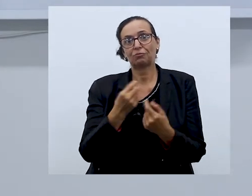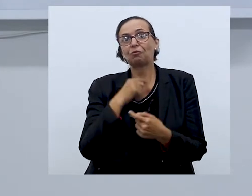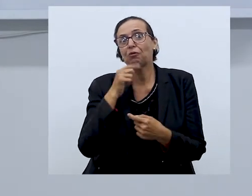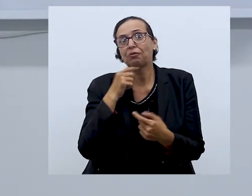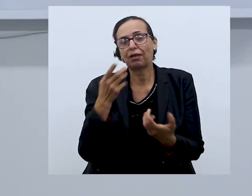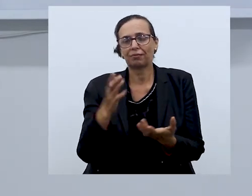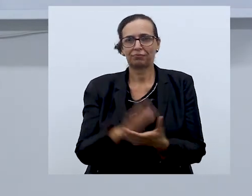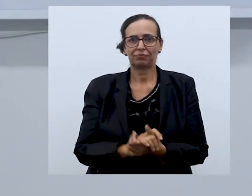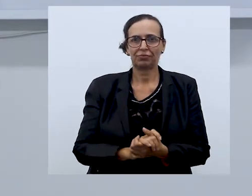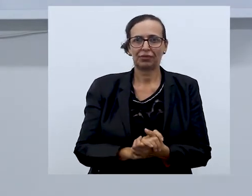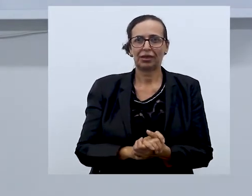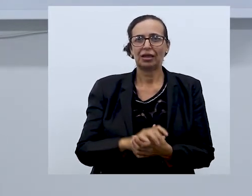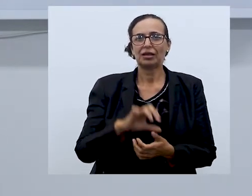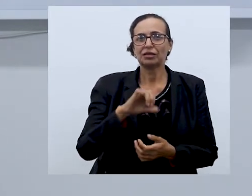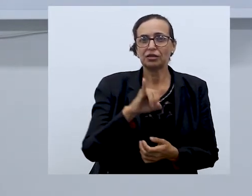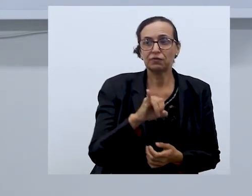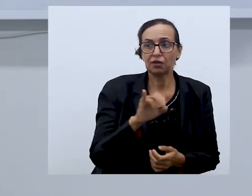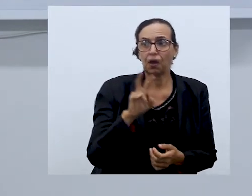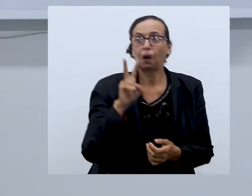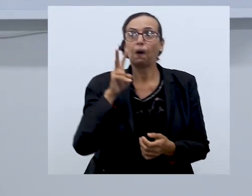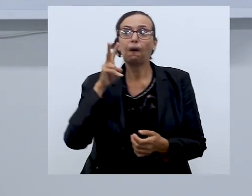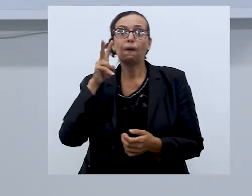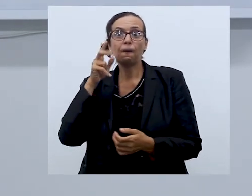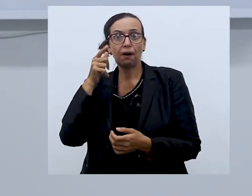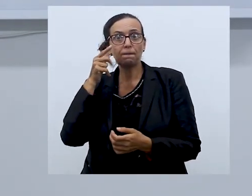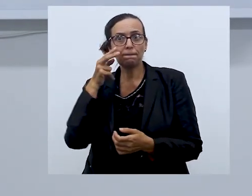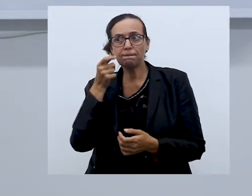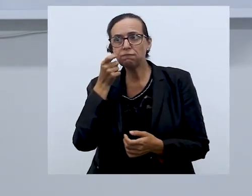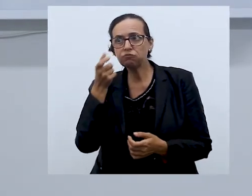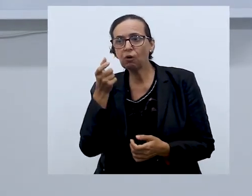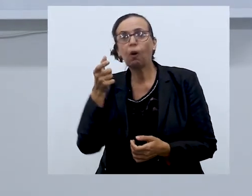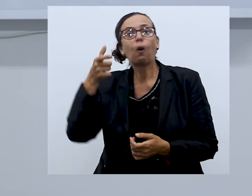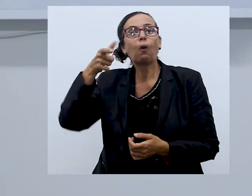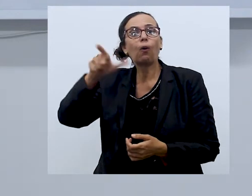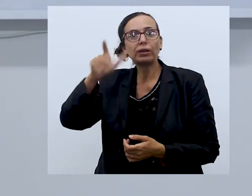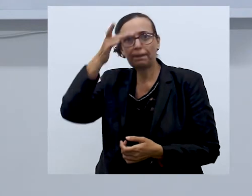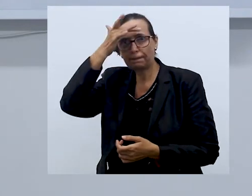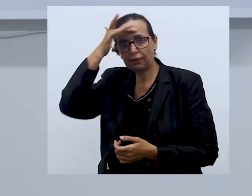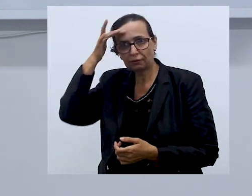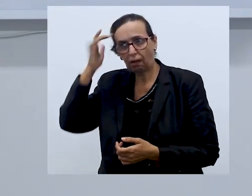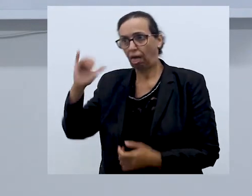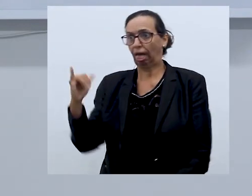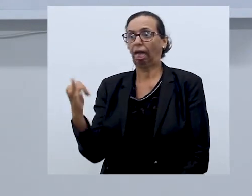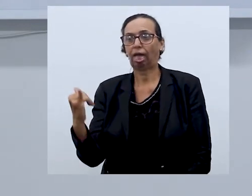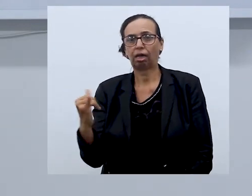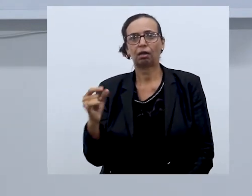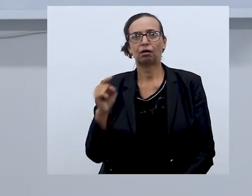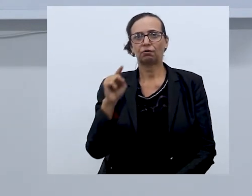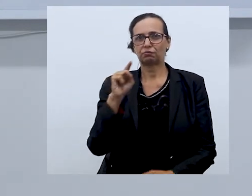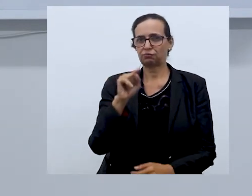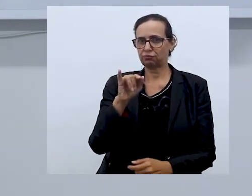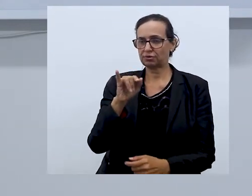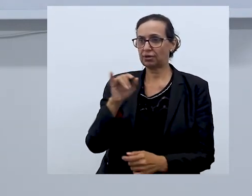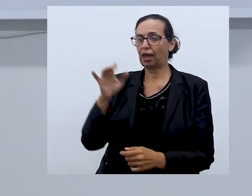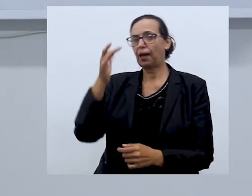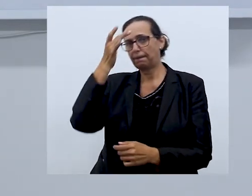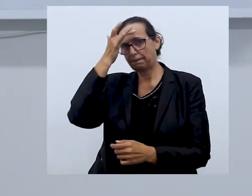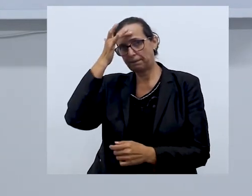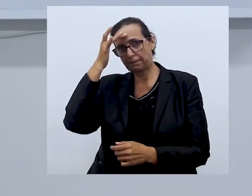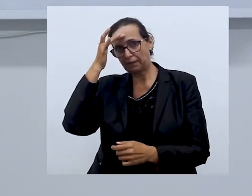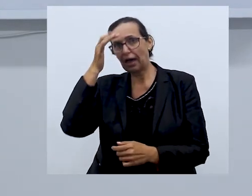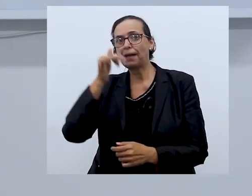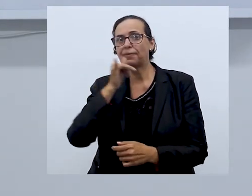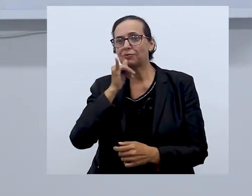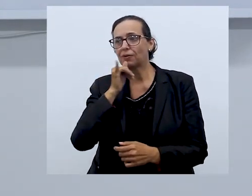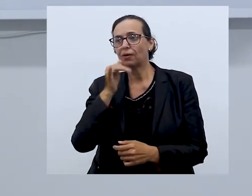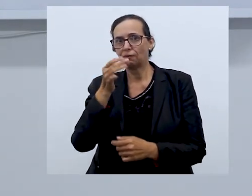possa ter acontecido pelo choque elétrico. Caso você seja uma pessoa que presenciou uma outra pessoa levando um choque, o que deve ser